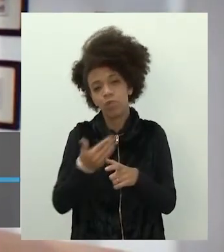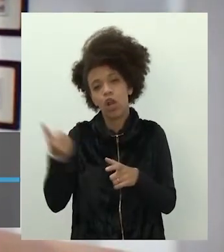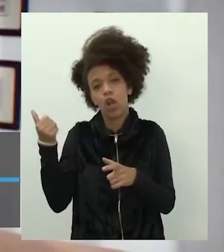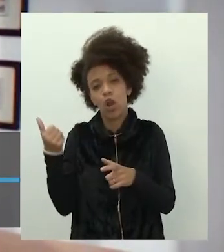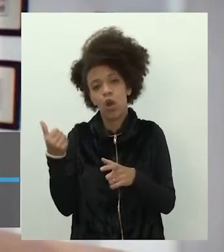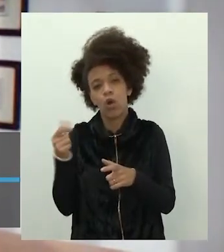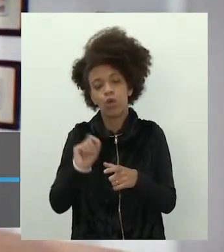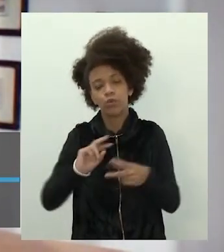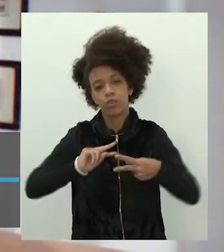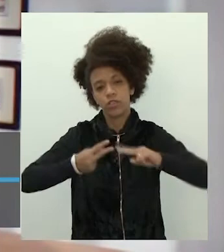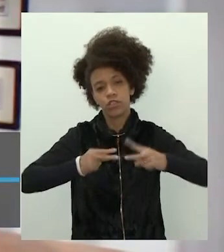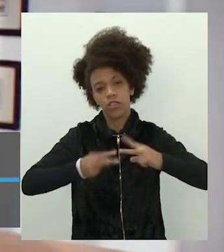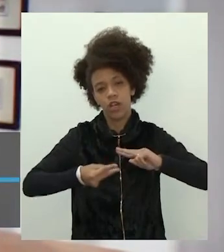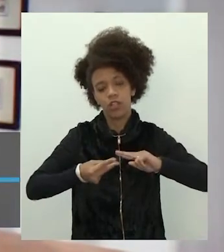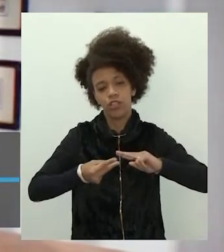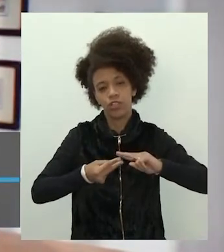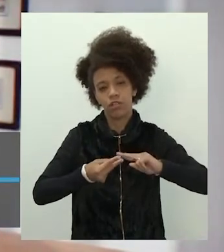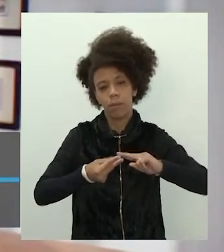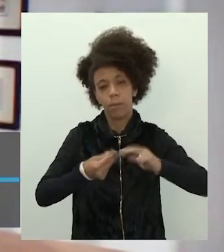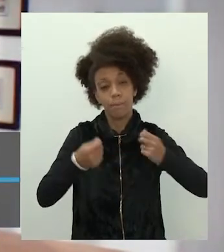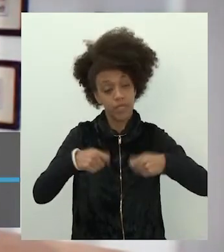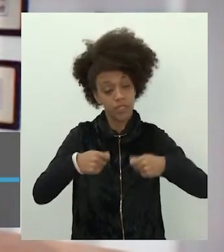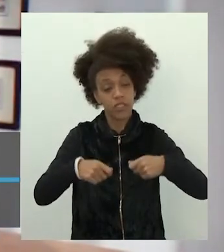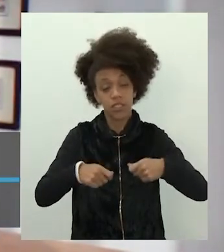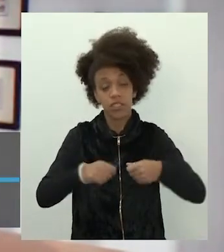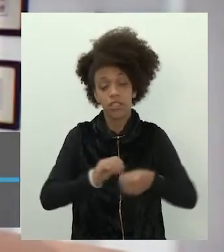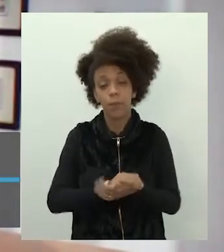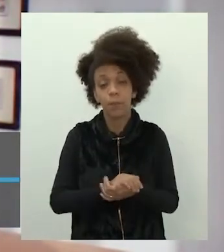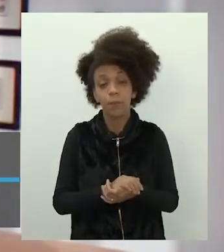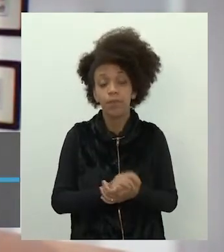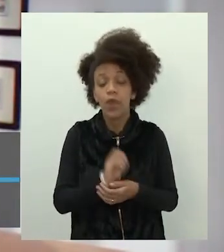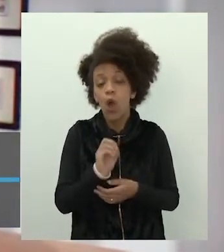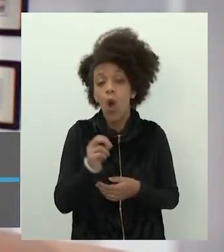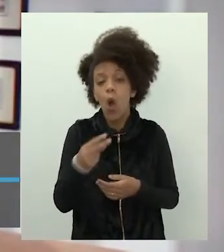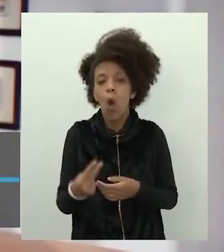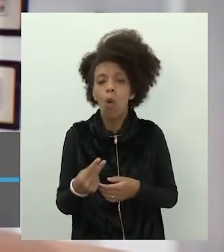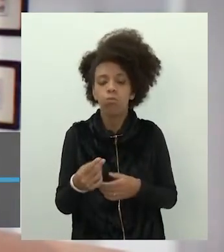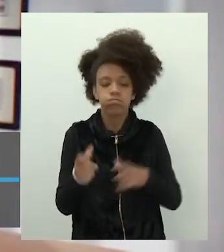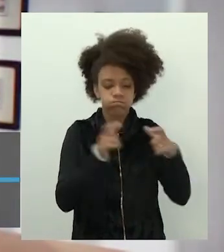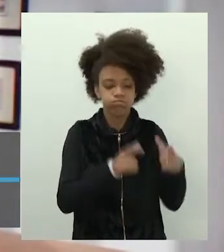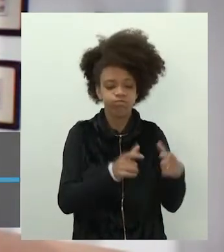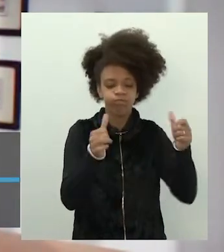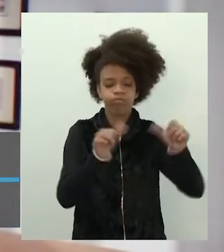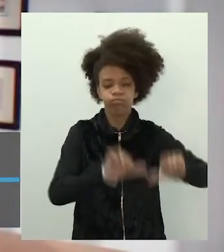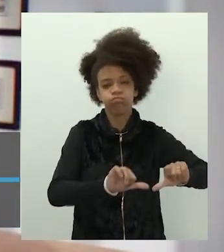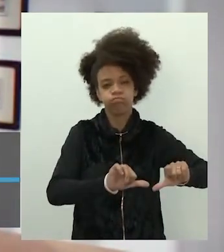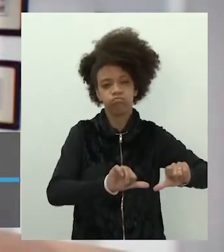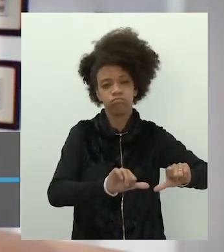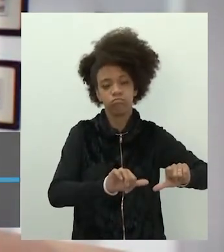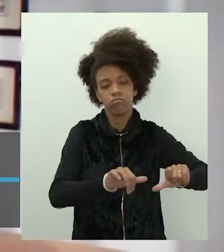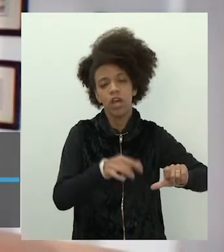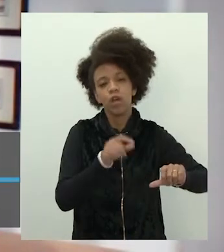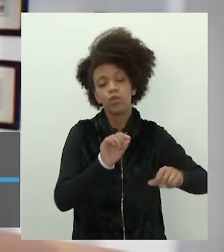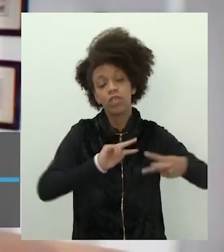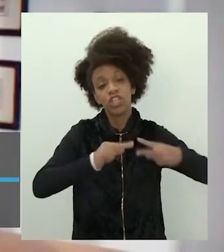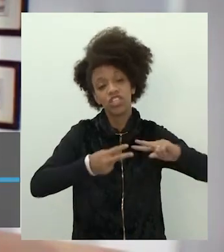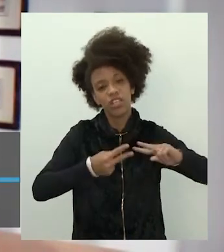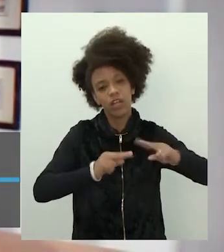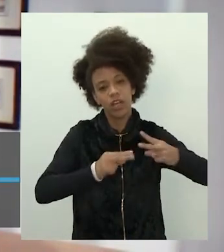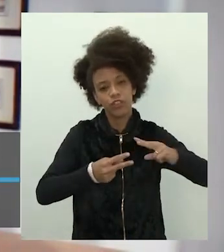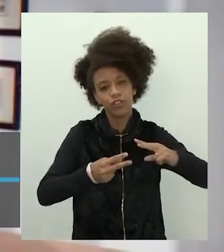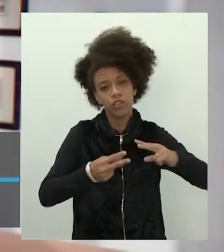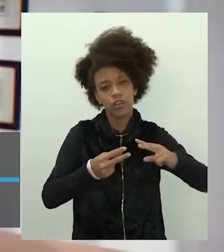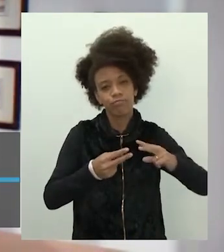nossa genética permite ou no pior do que a nossa genética